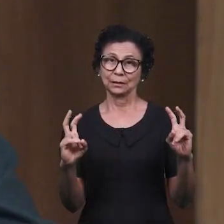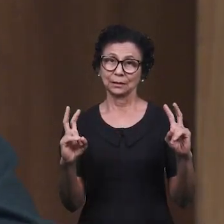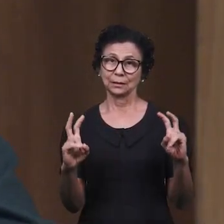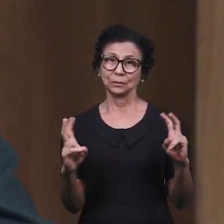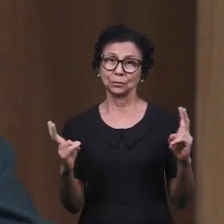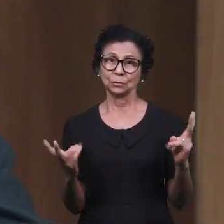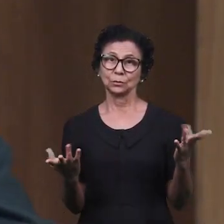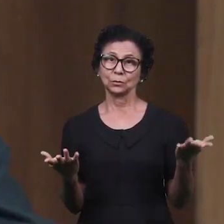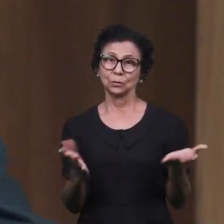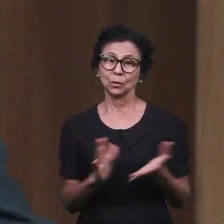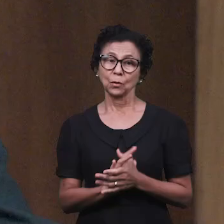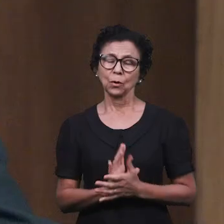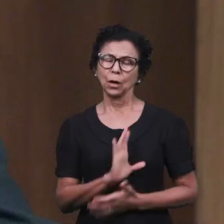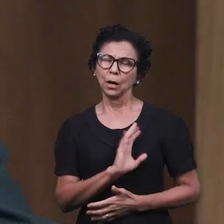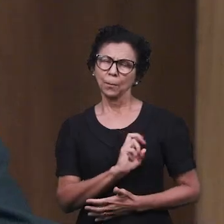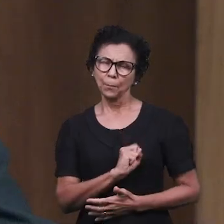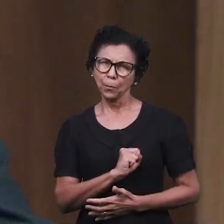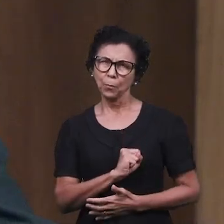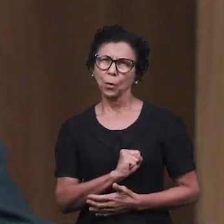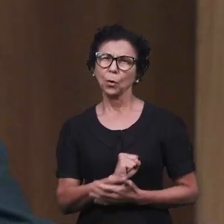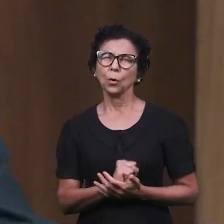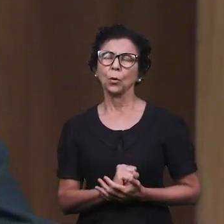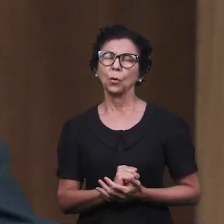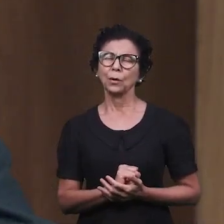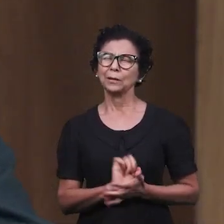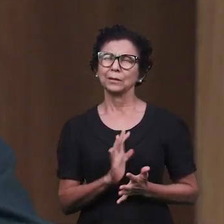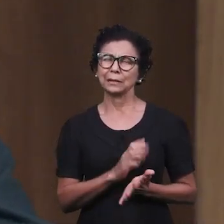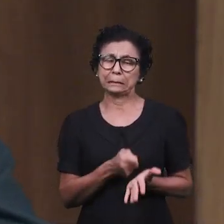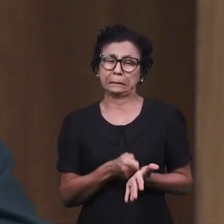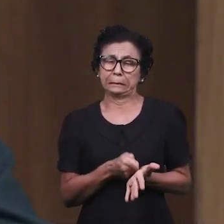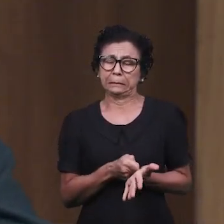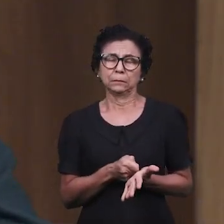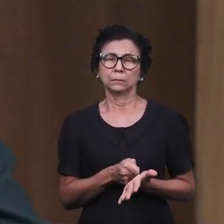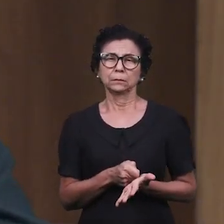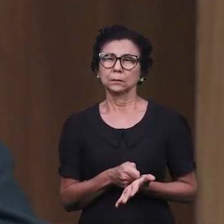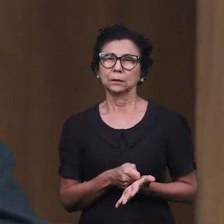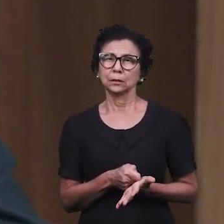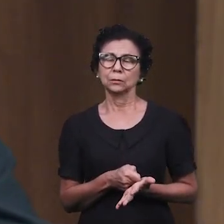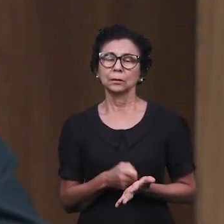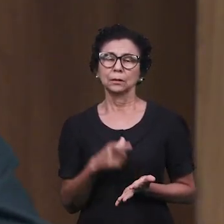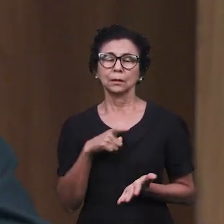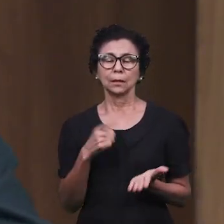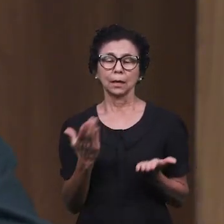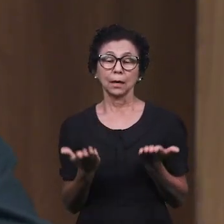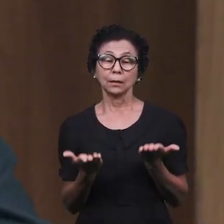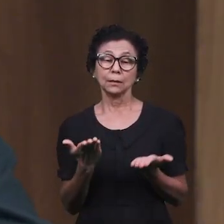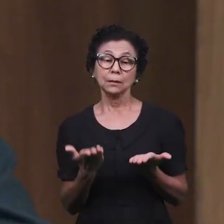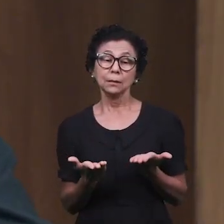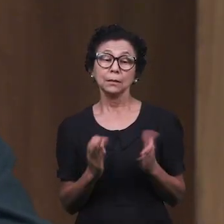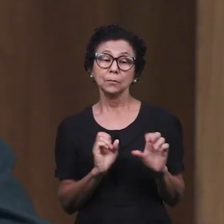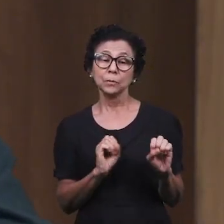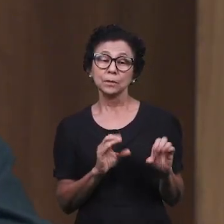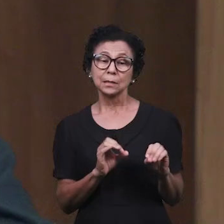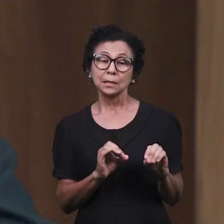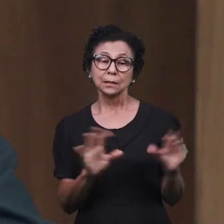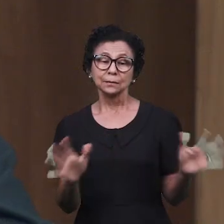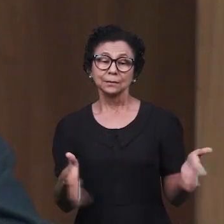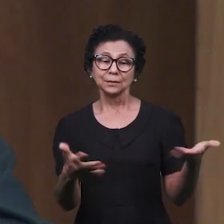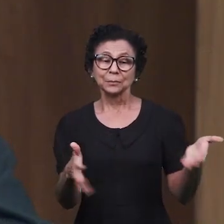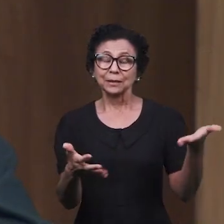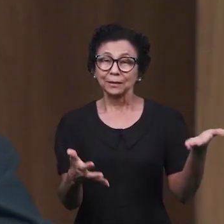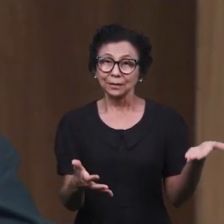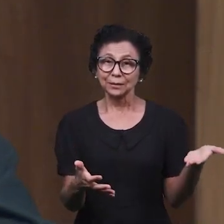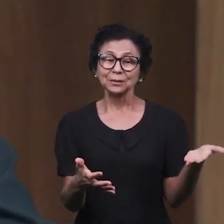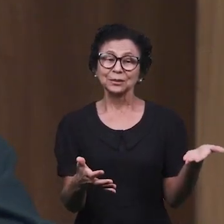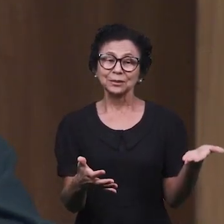com amor sem recorrer a proibições rígidas, ensinando com equilíbrio e despertando nas crianças e